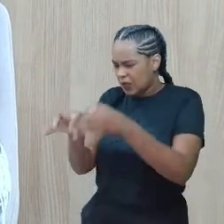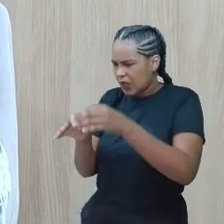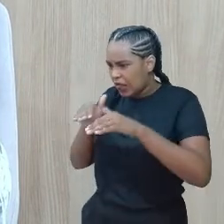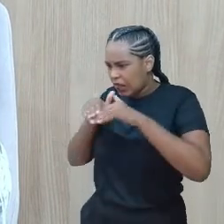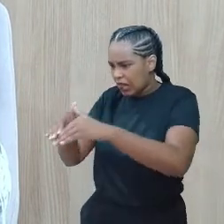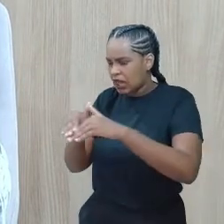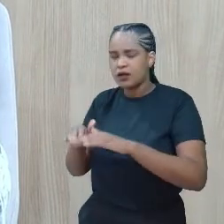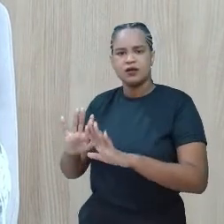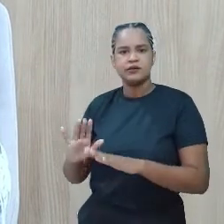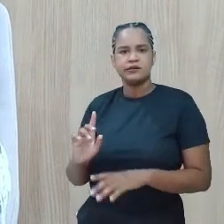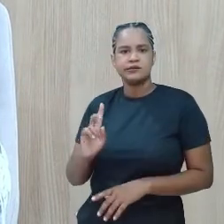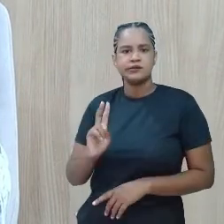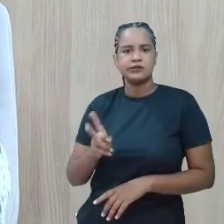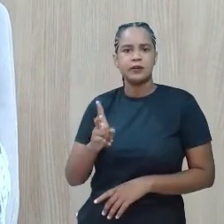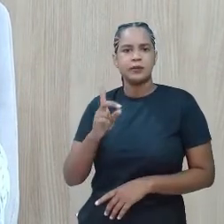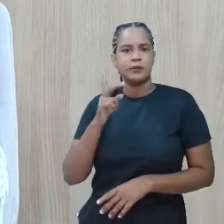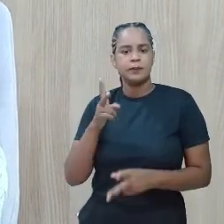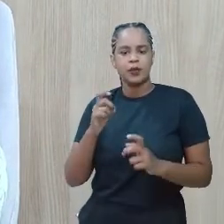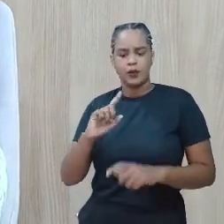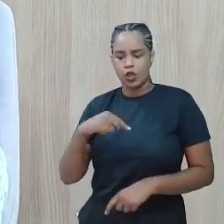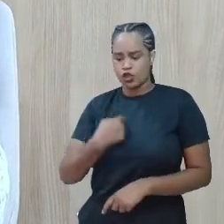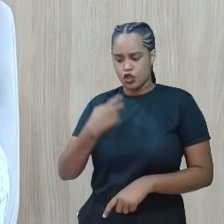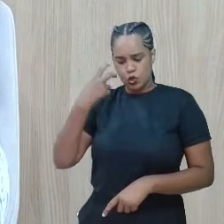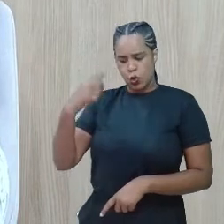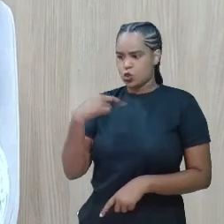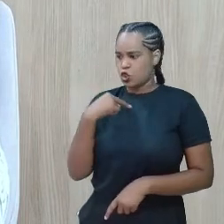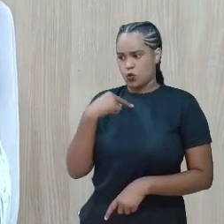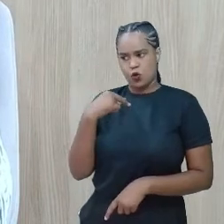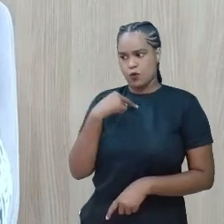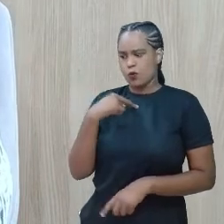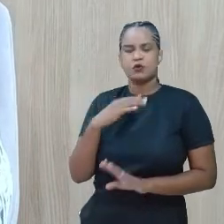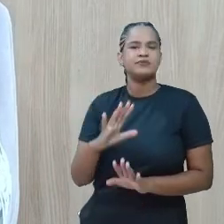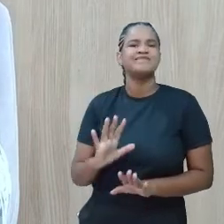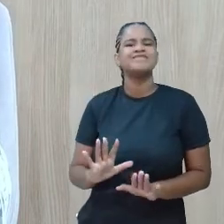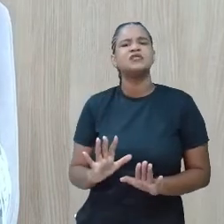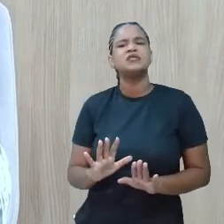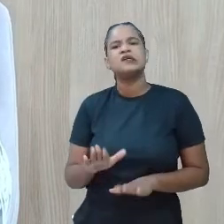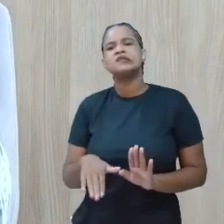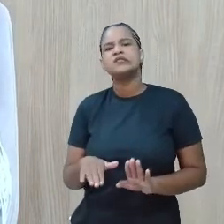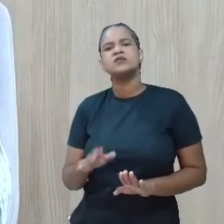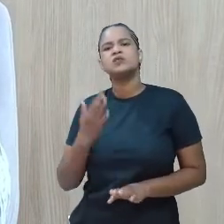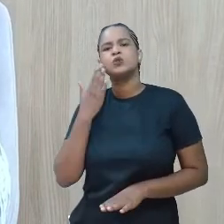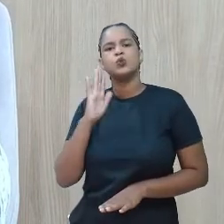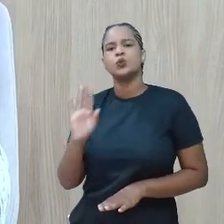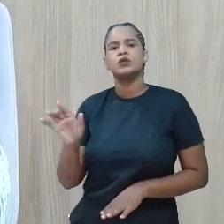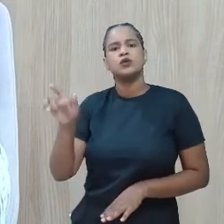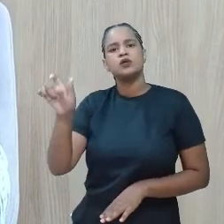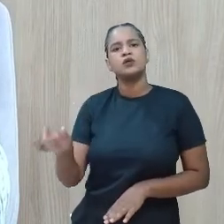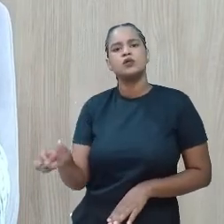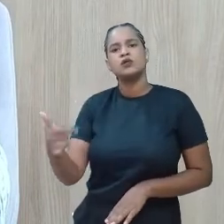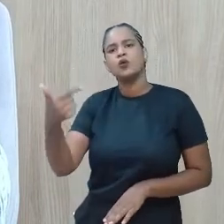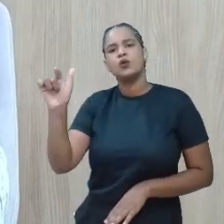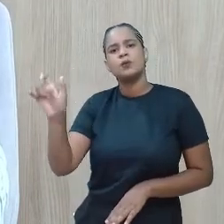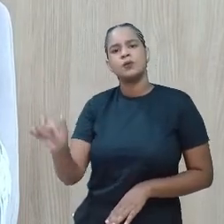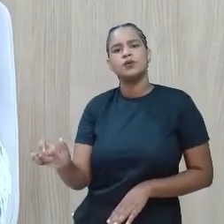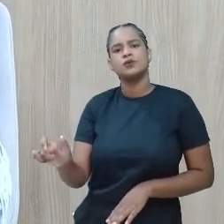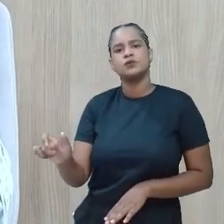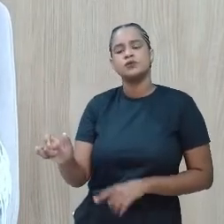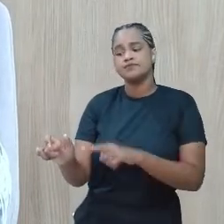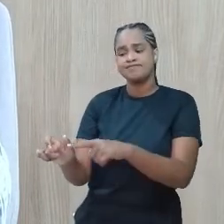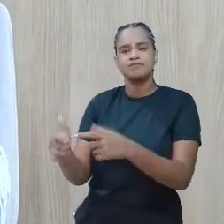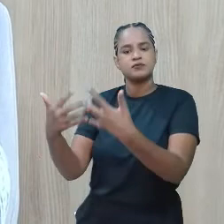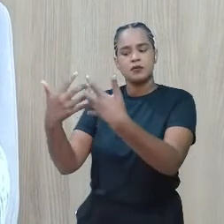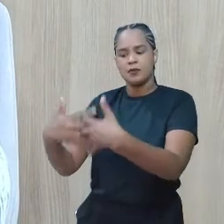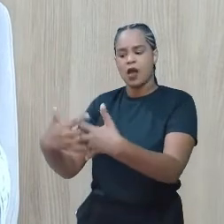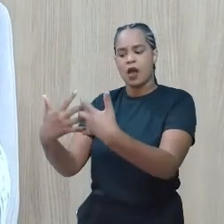nossa cultura e dizer, isso é violento, isso não se faz isso. Só que, às vezes, a gente só não entende. O outro é uma entidade muito